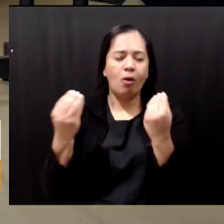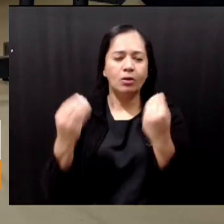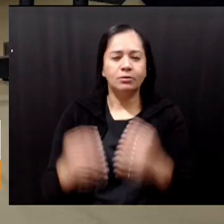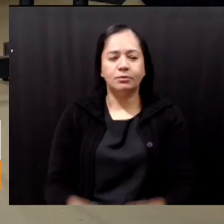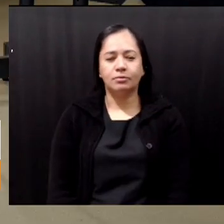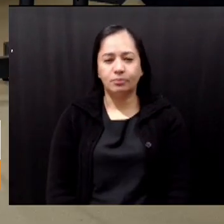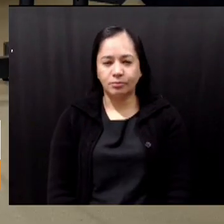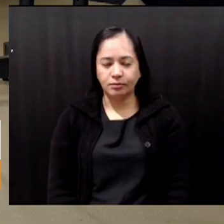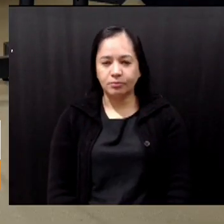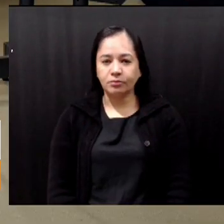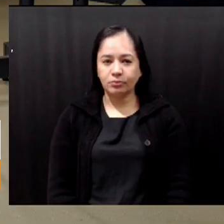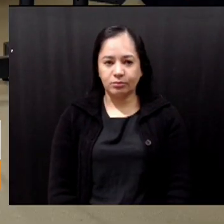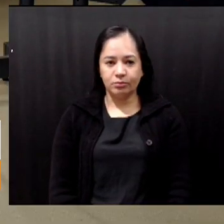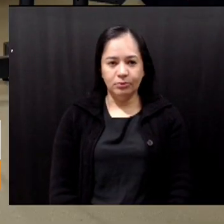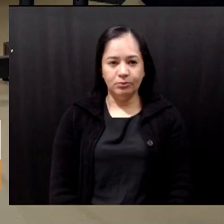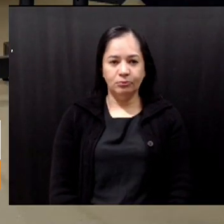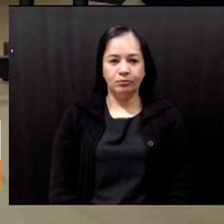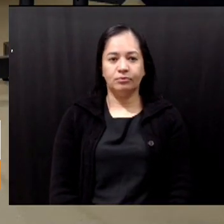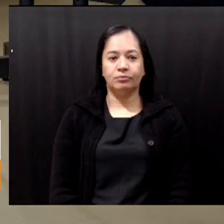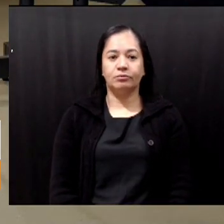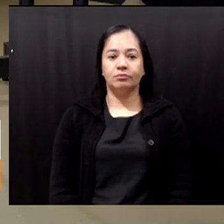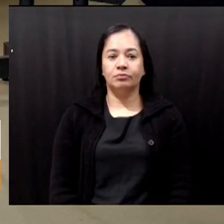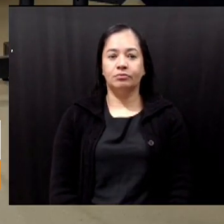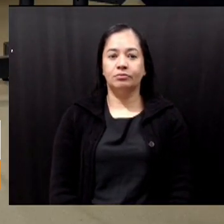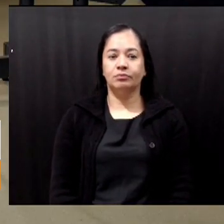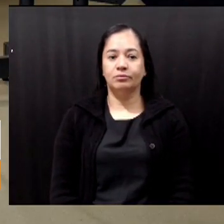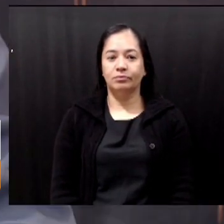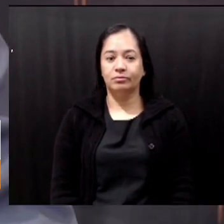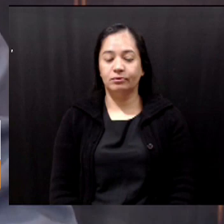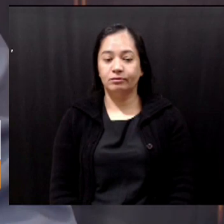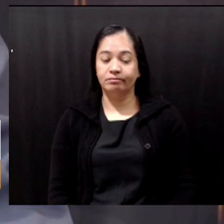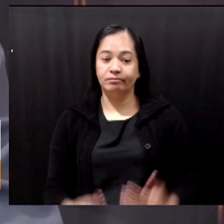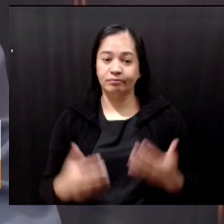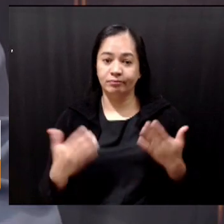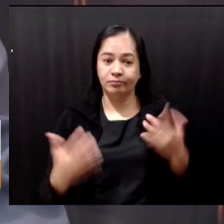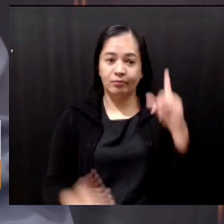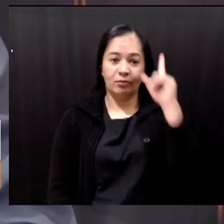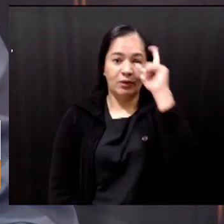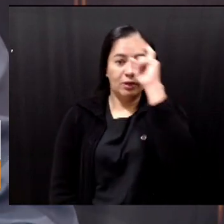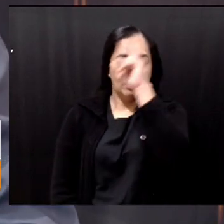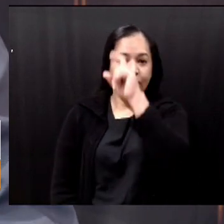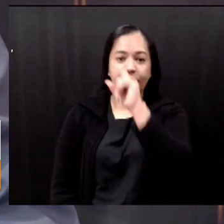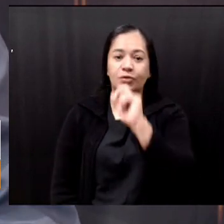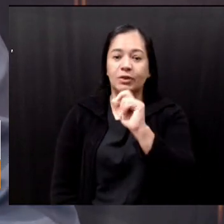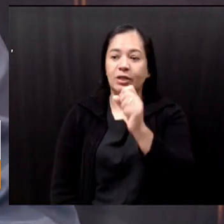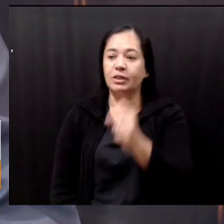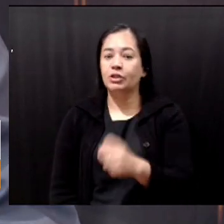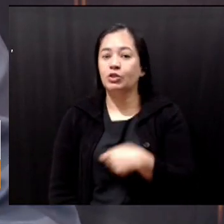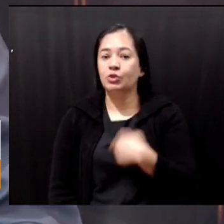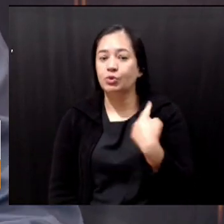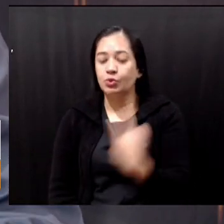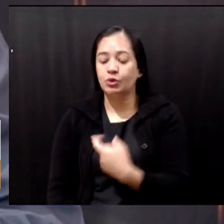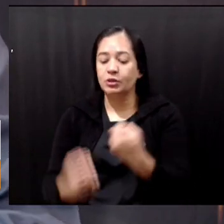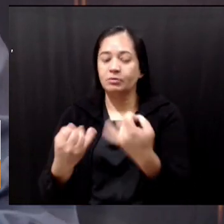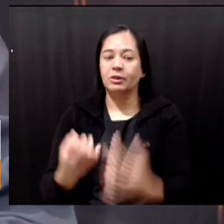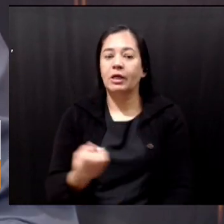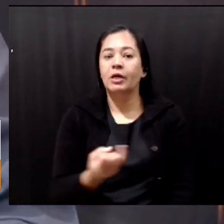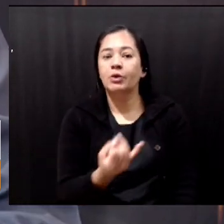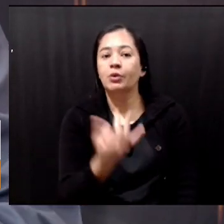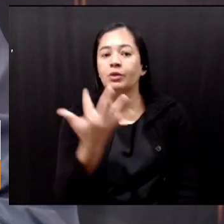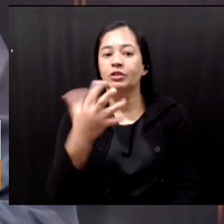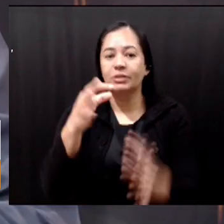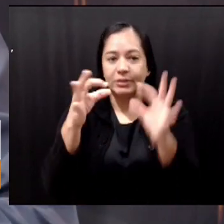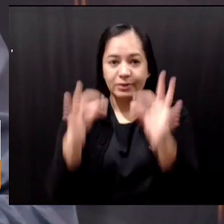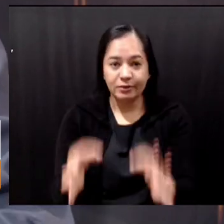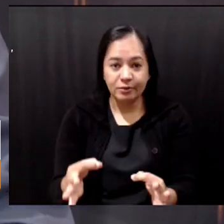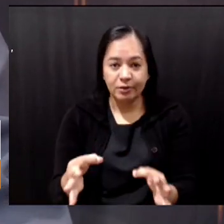Olha, é difícil a gente falar numa quantidade exata, né, até porque nós estamos falando aí de uma ciência humana, né,